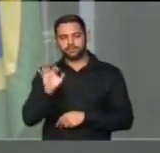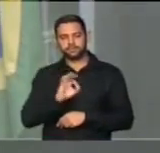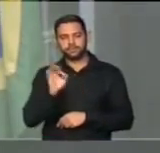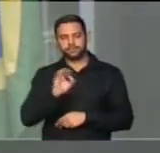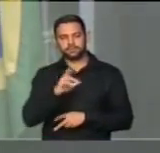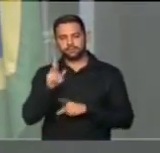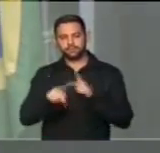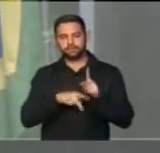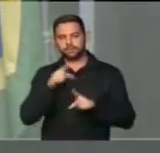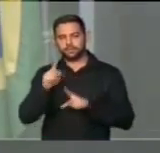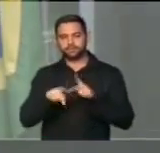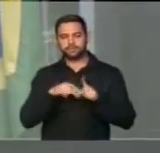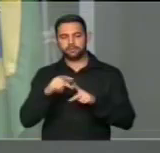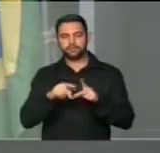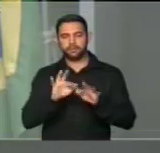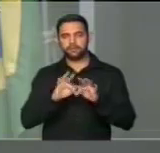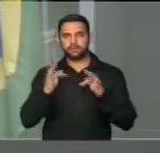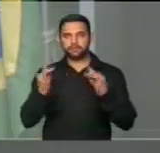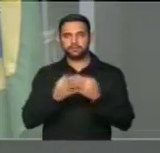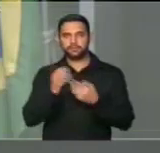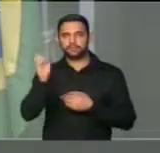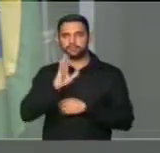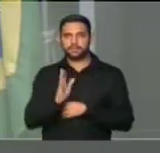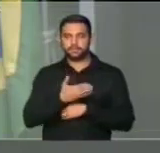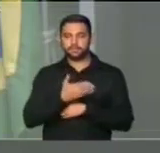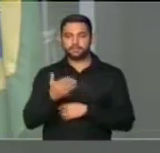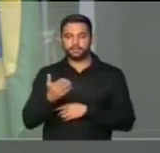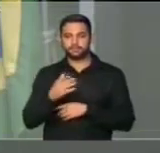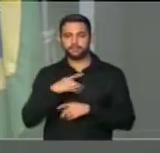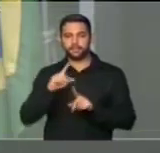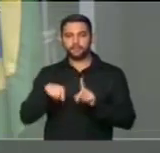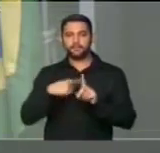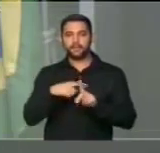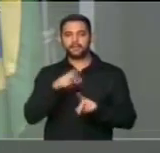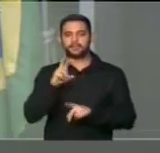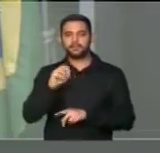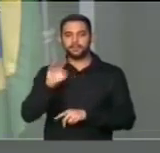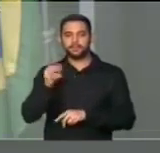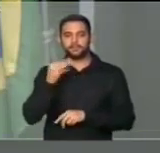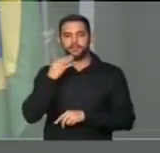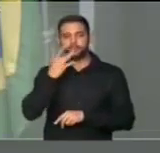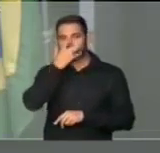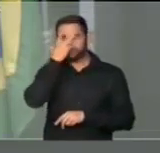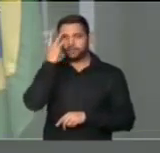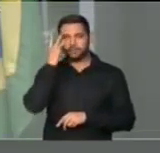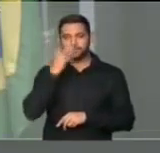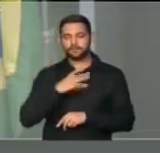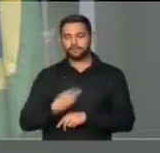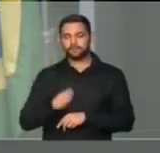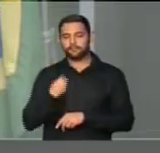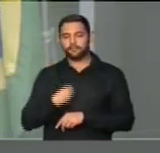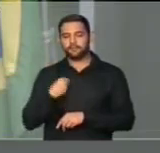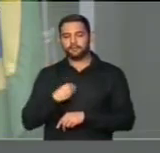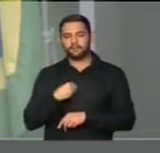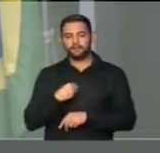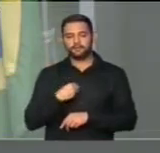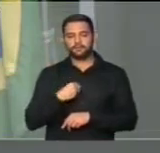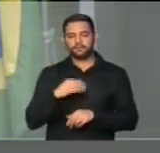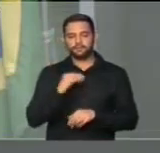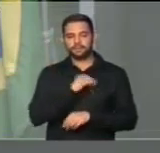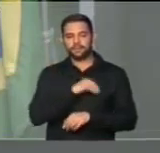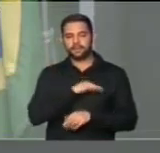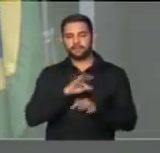da população e das famílias brasileiras. Mais de 50 milhões de brasileiros vivem com renda familiar